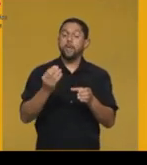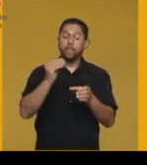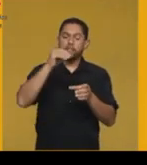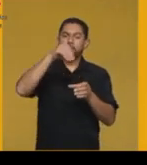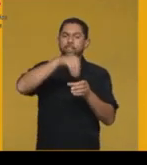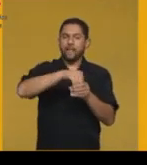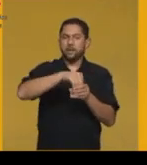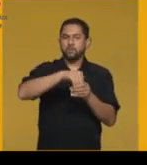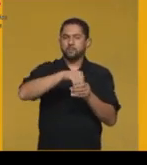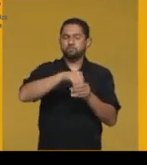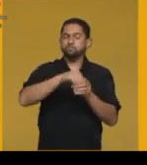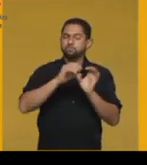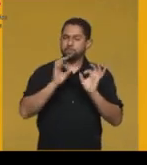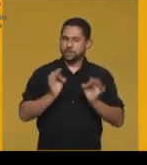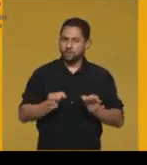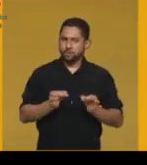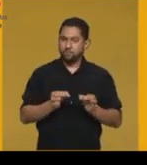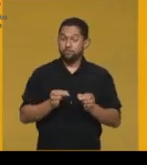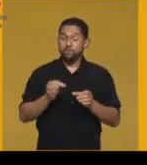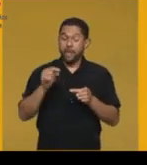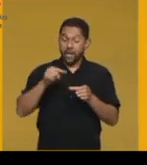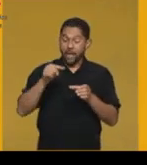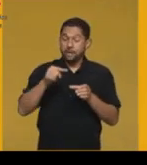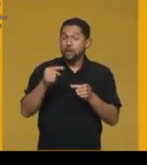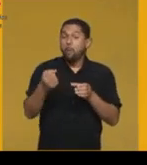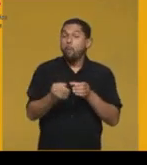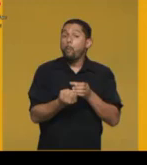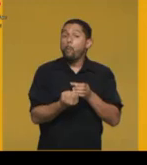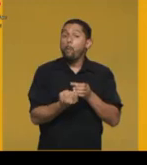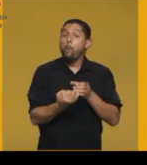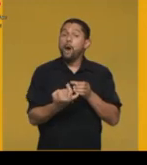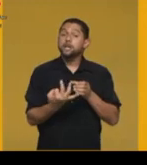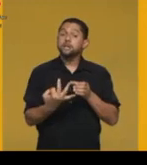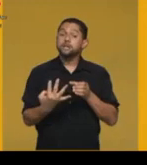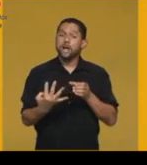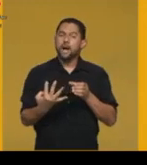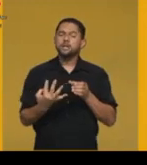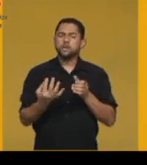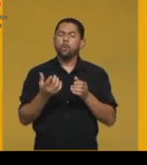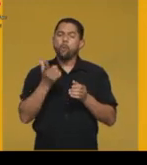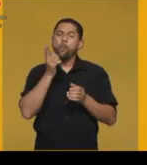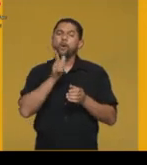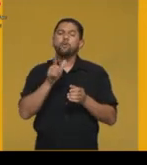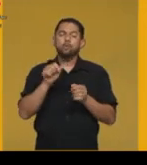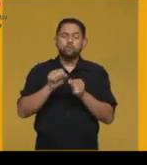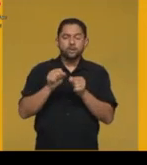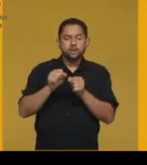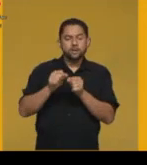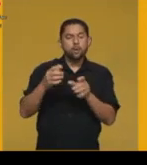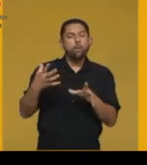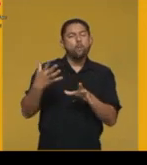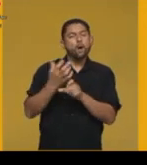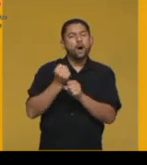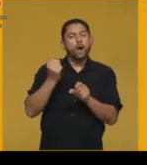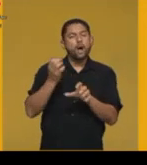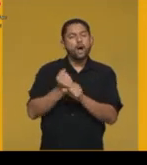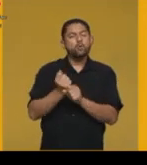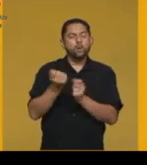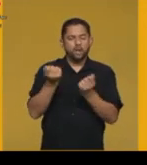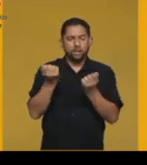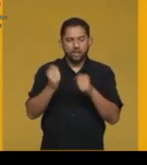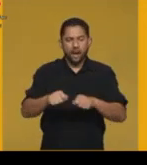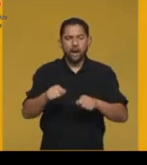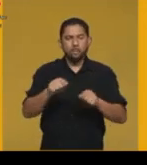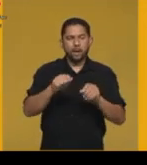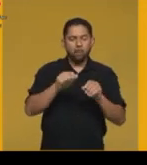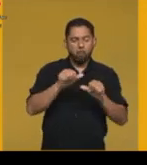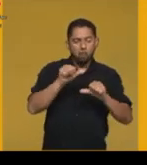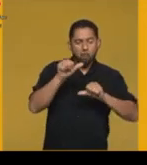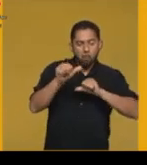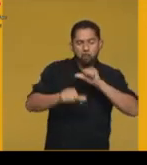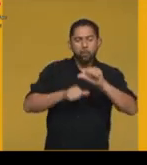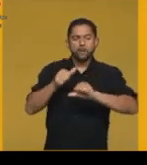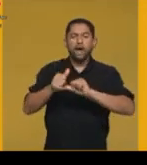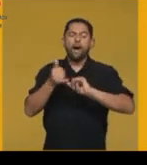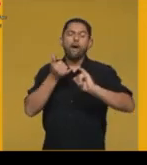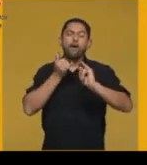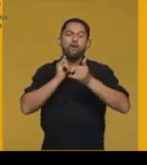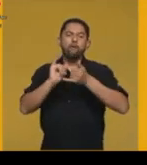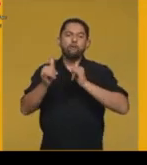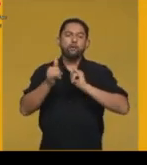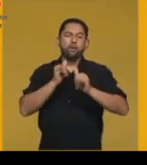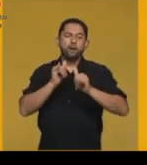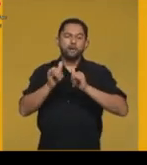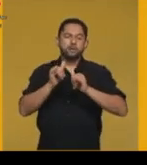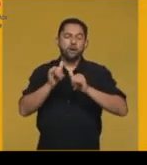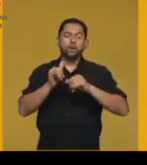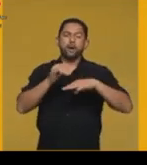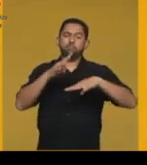essa concentração, ela pode ser quantificada, ou seja, eu posso calcular e saber quanto de